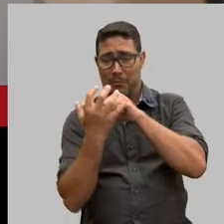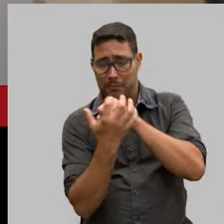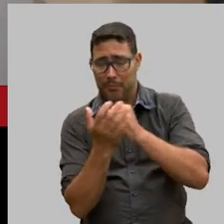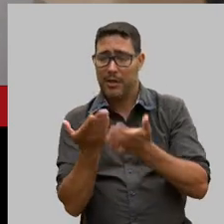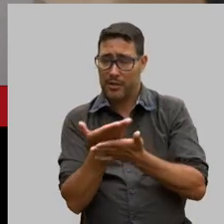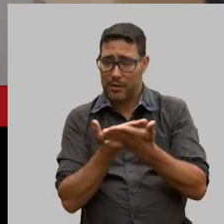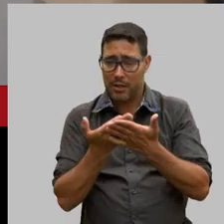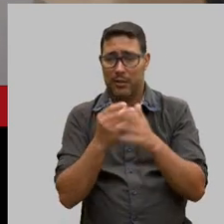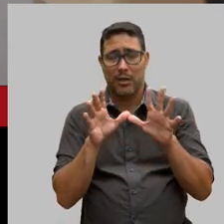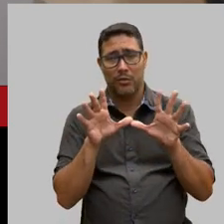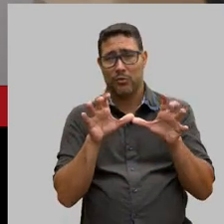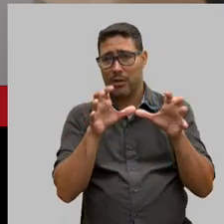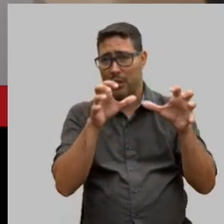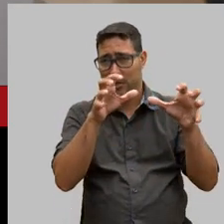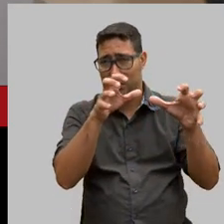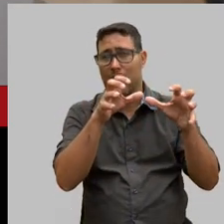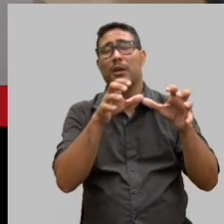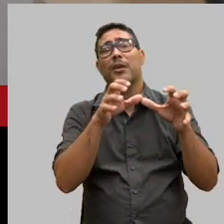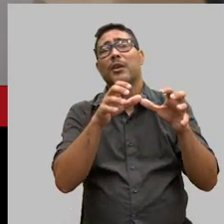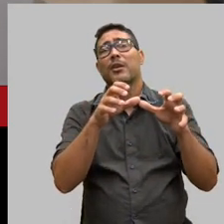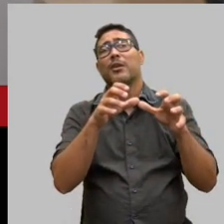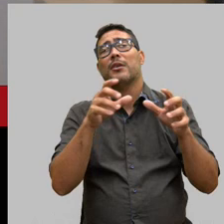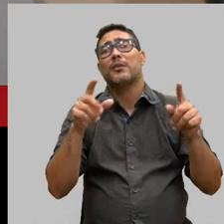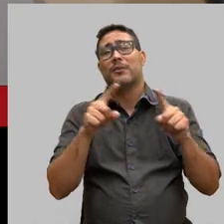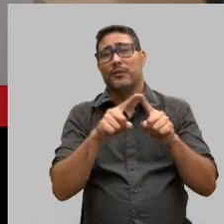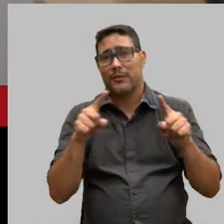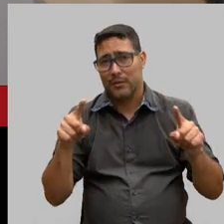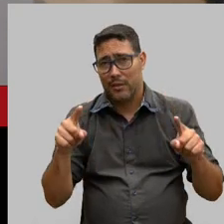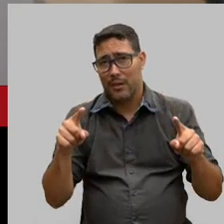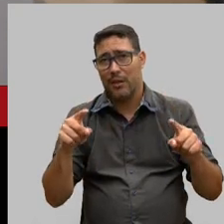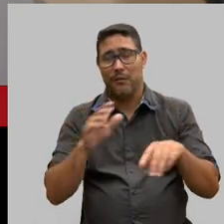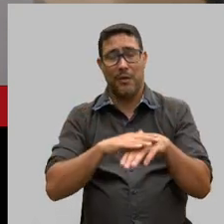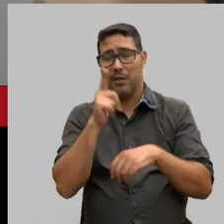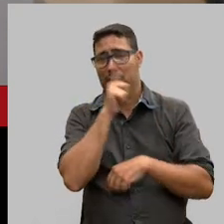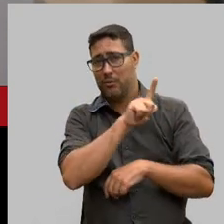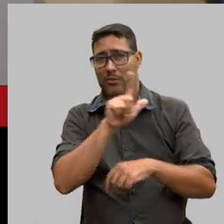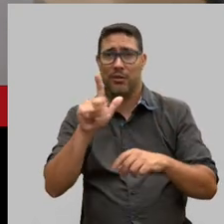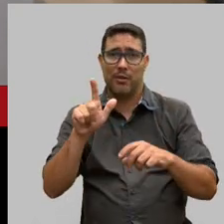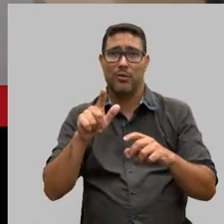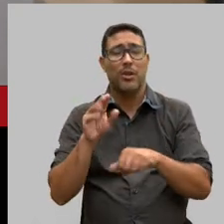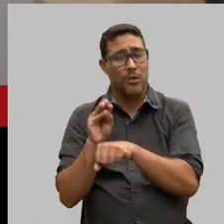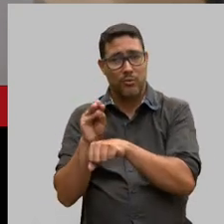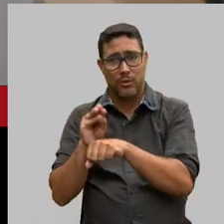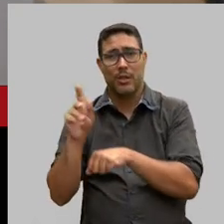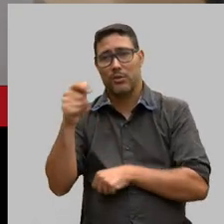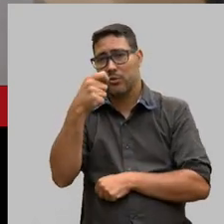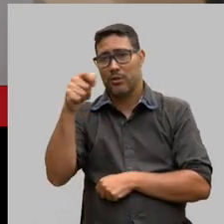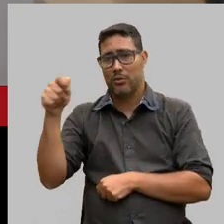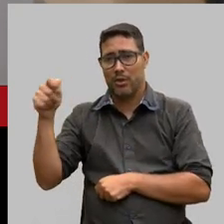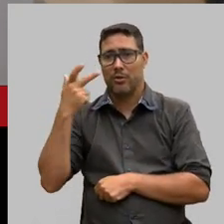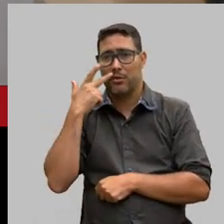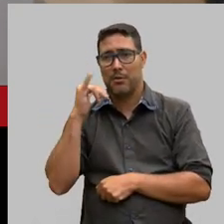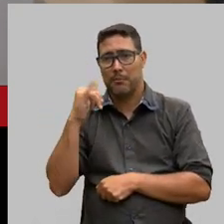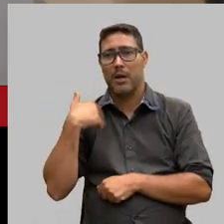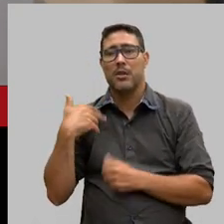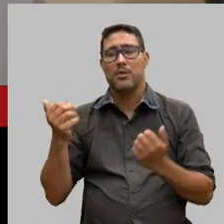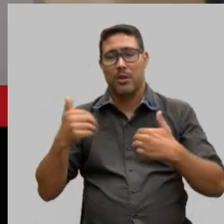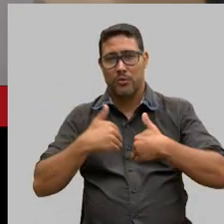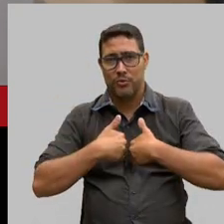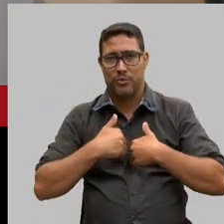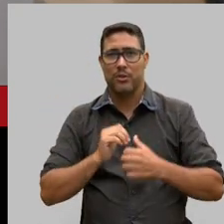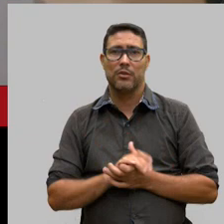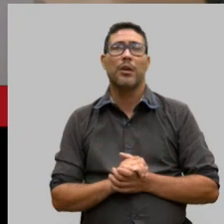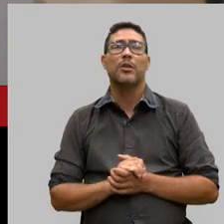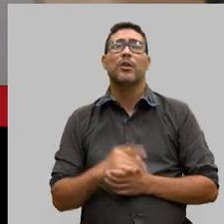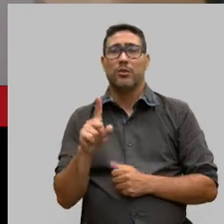né teve um um enfrentamento forte graças a Deus vitoriosa e cuidando da Associação dos Pais J autistas então é por isso que a gente a gente o mínimo que a